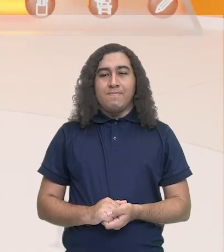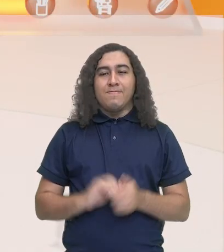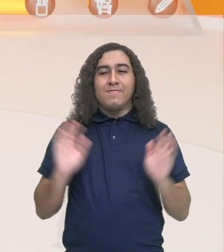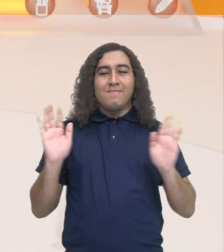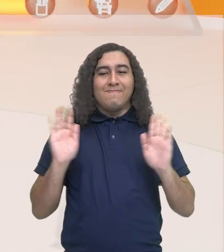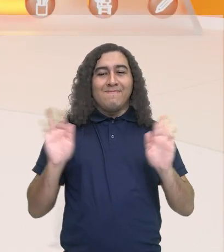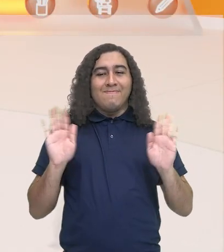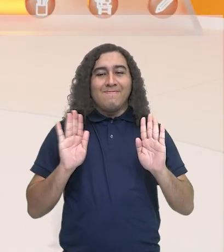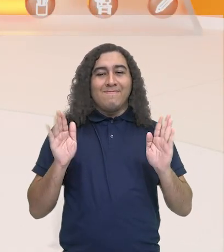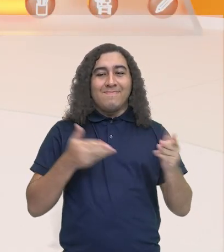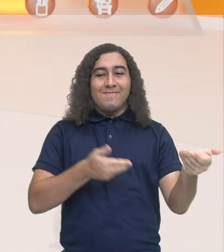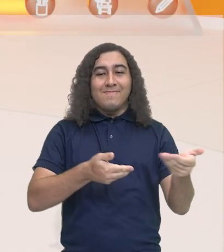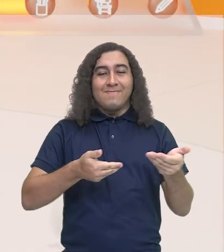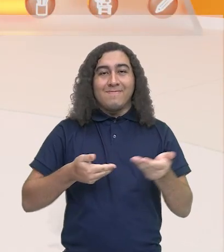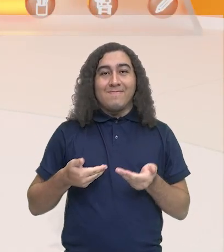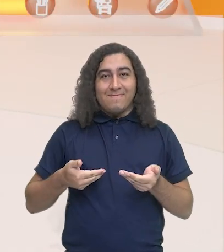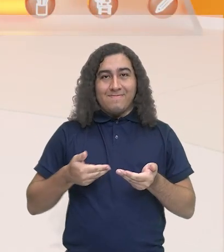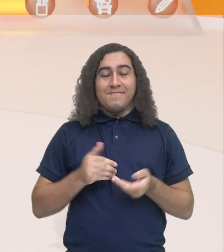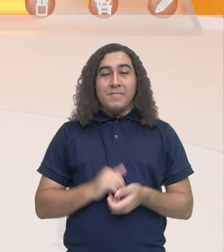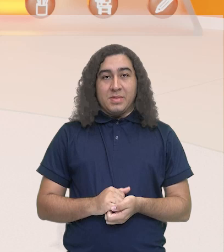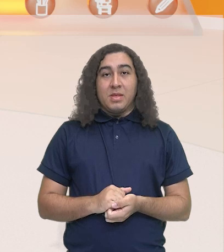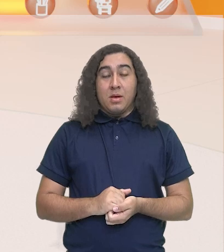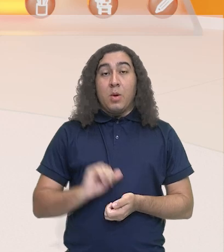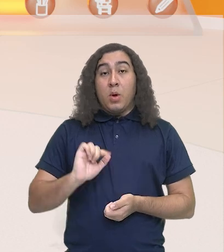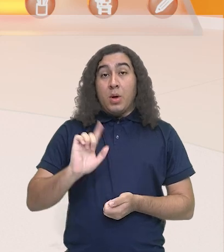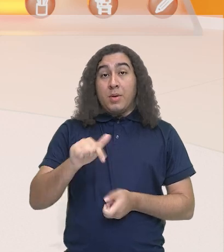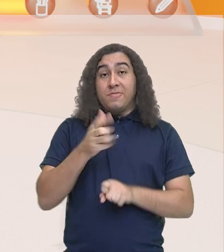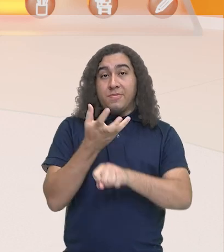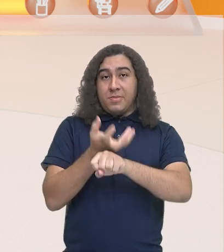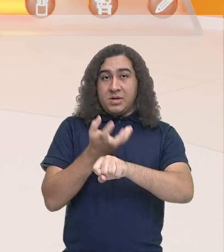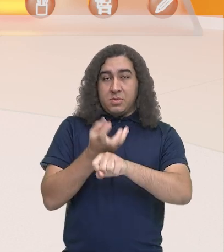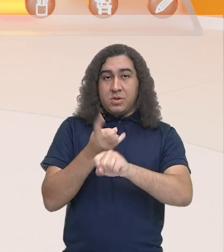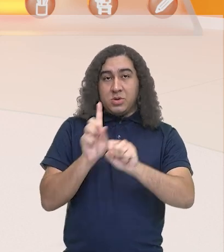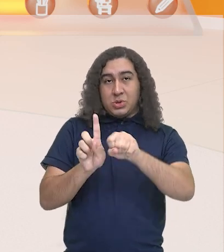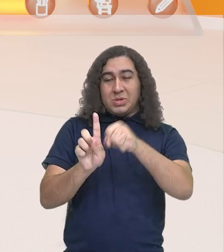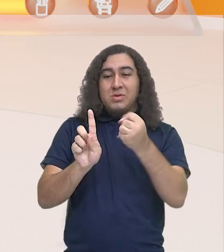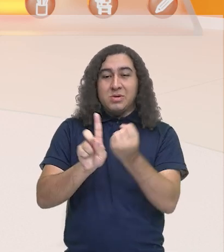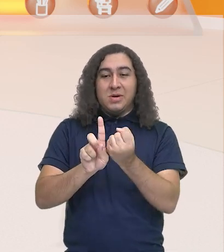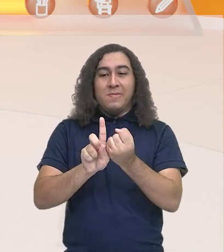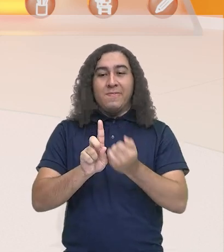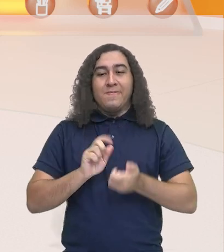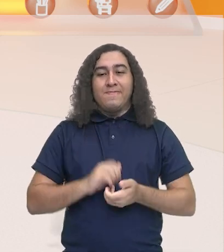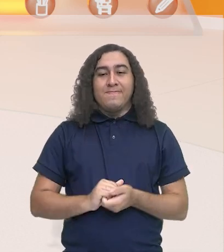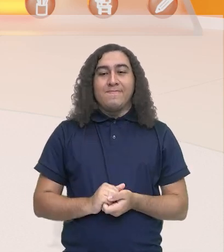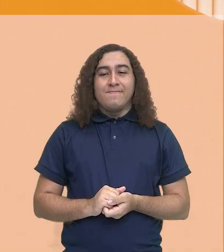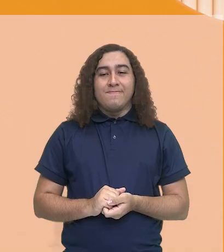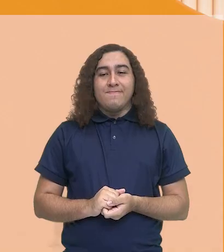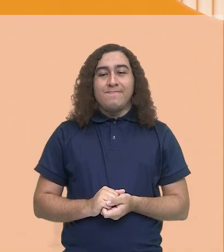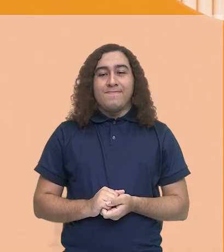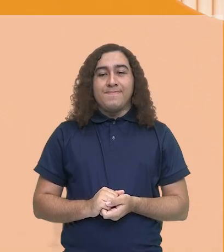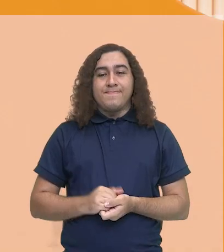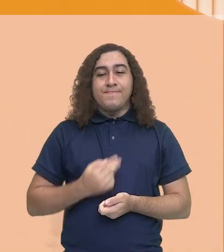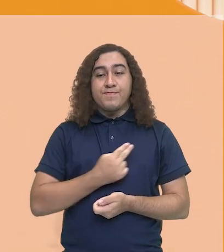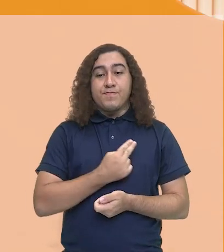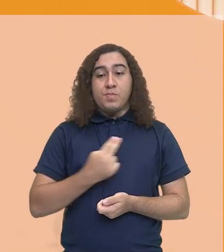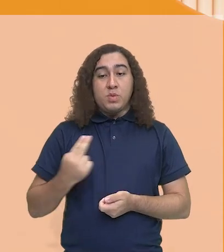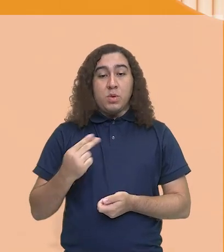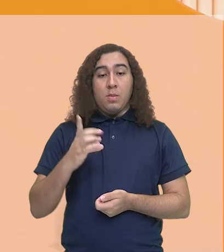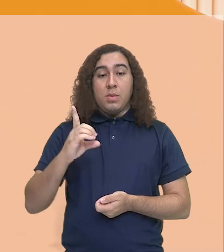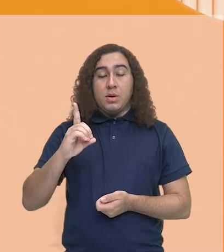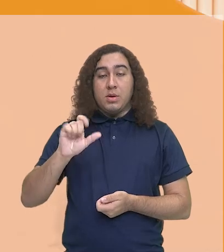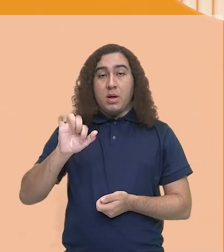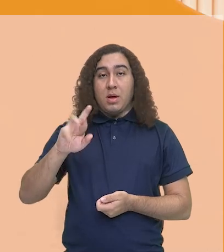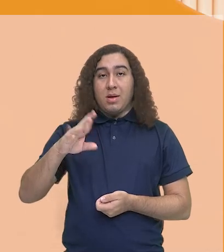Olá, sejam bem-vindos e bem-vindas ao componente curricular Sociologia. Eu sou o professor